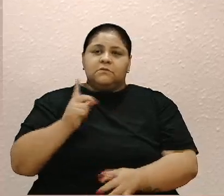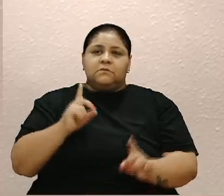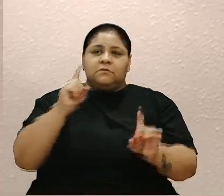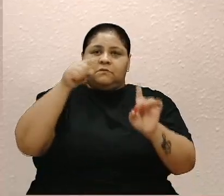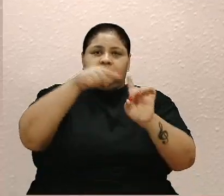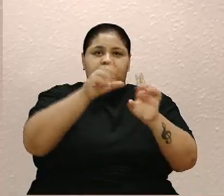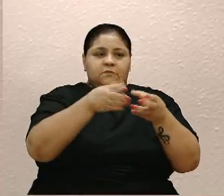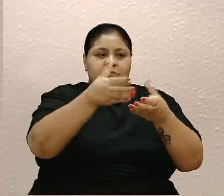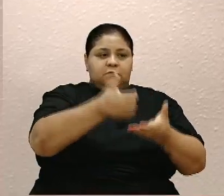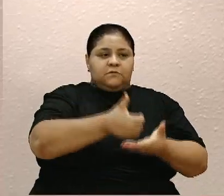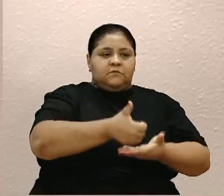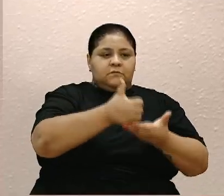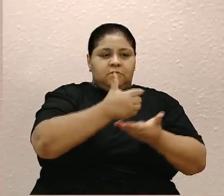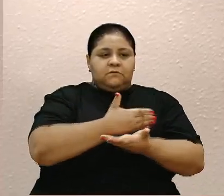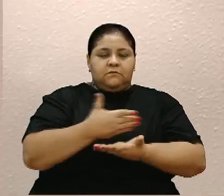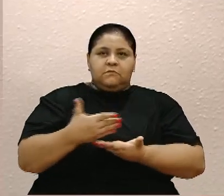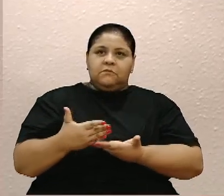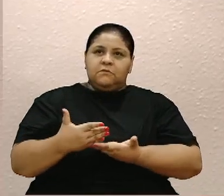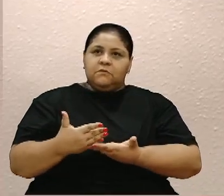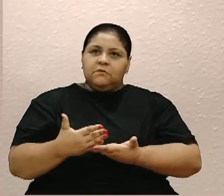dessa frente, inclusive, começou a ser